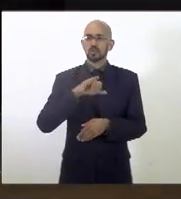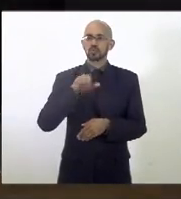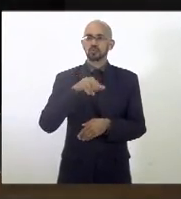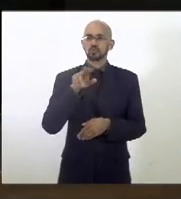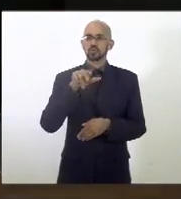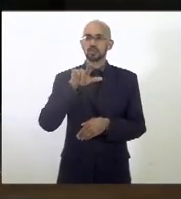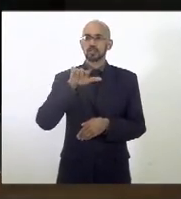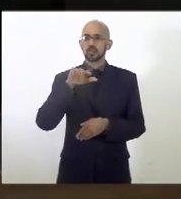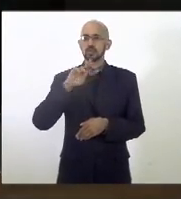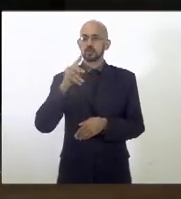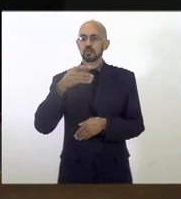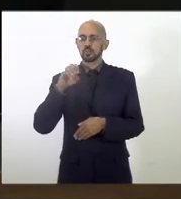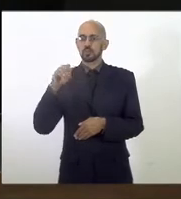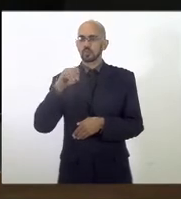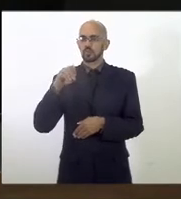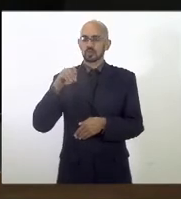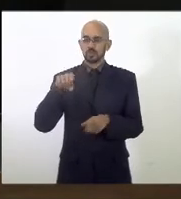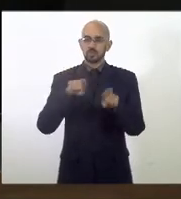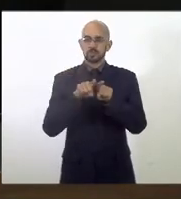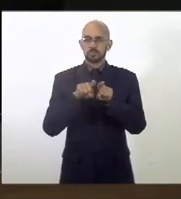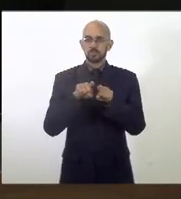estadual.